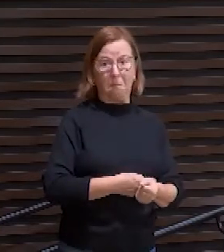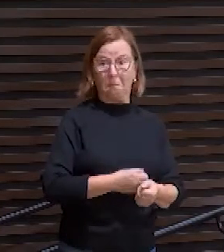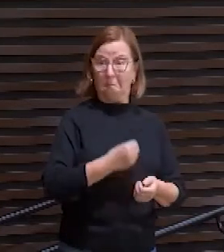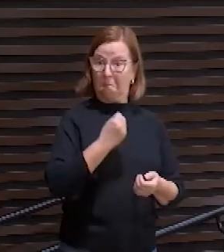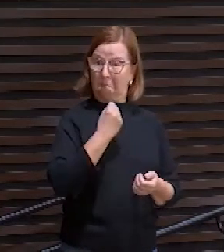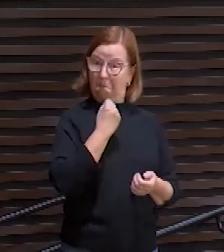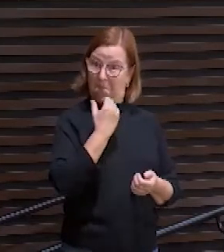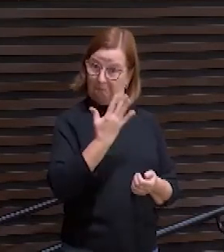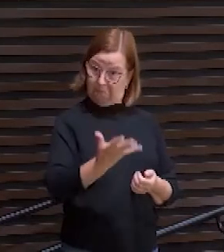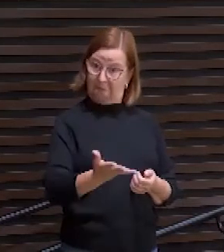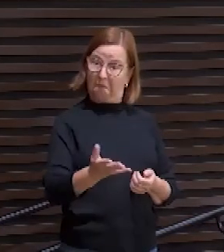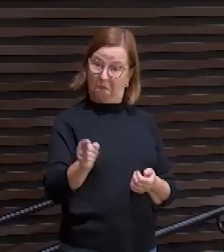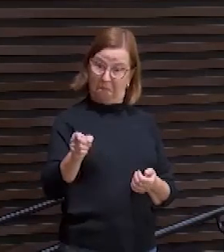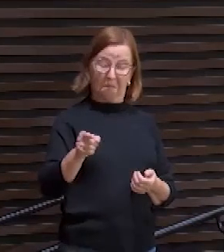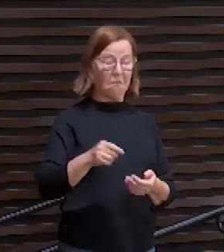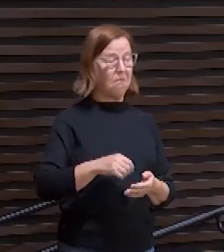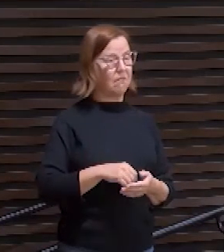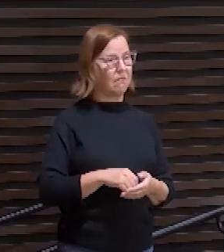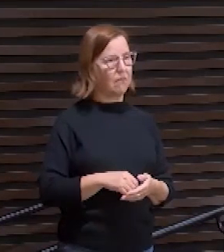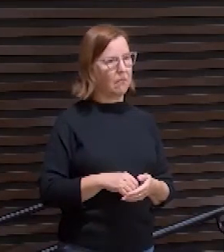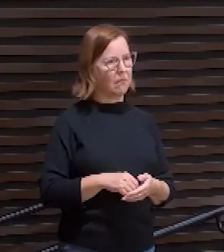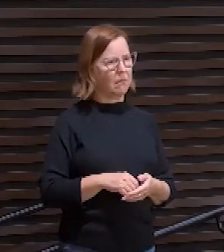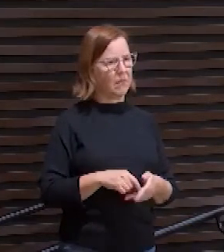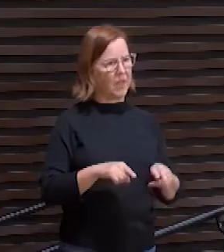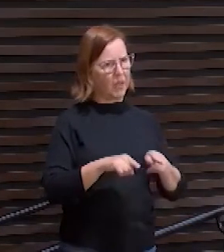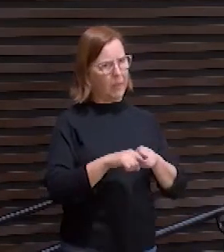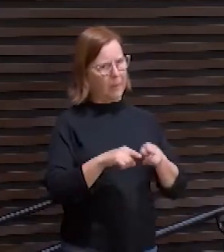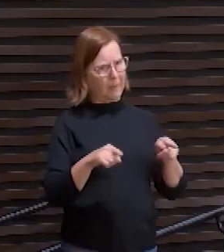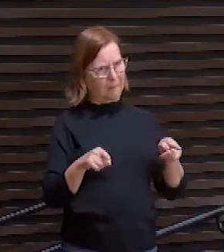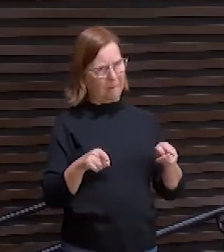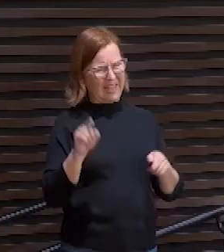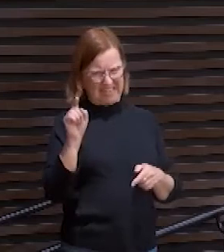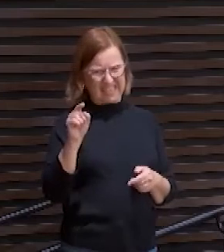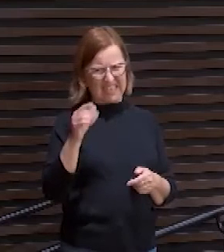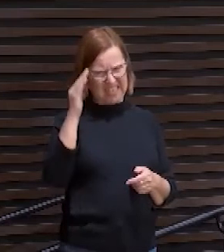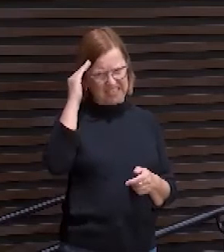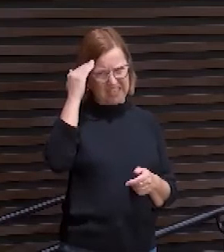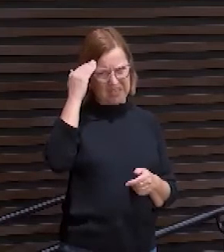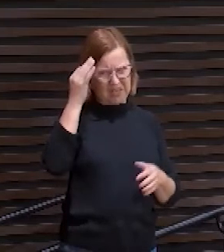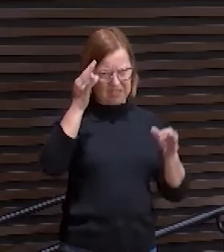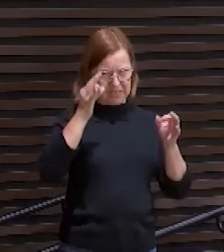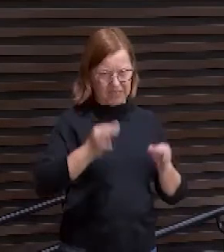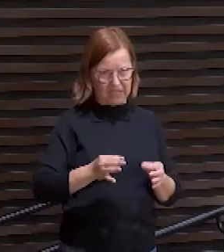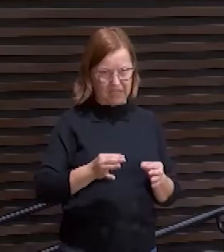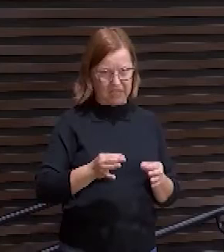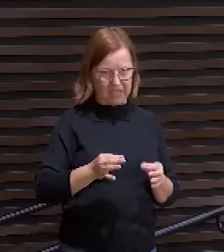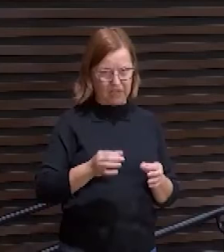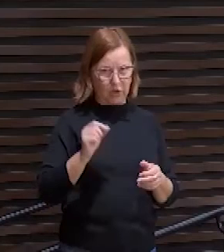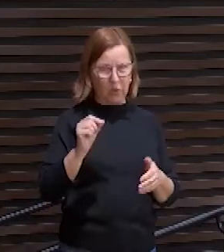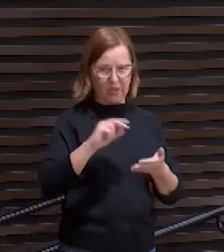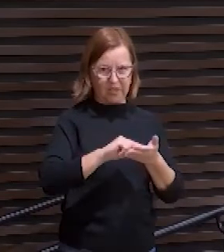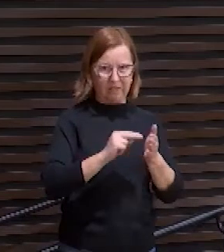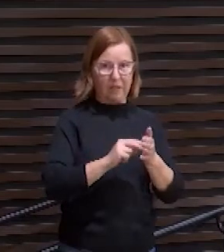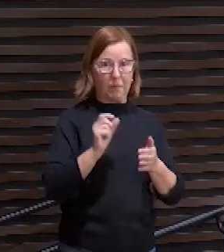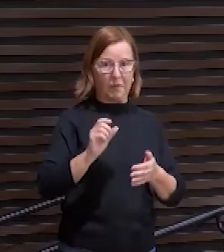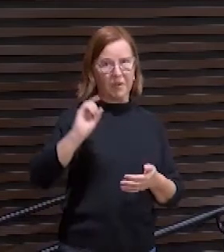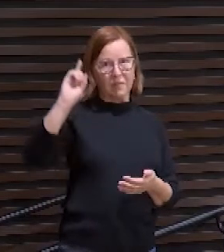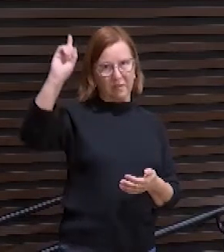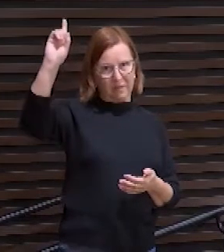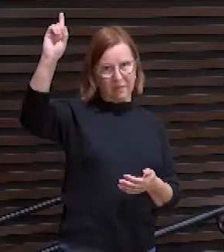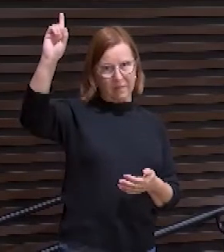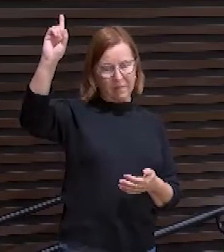bom. Só que será que ele havia entendido bem o que é a palavra de Deus?